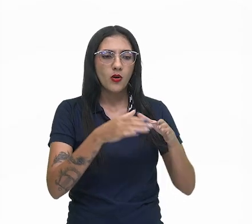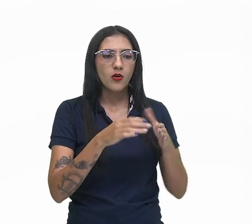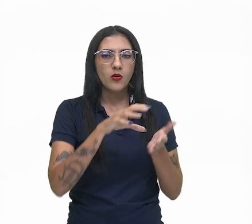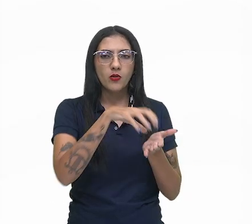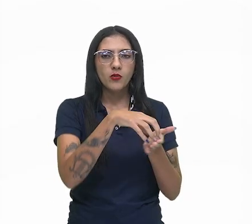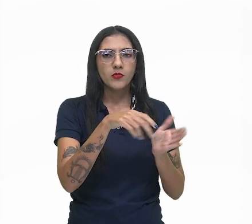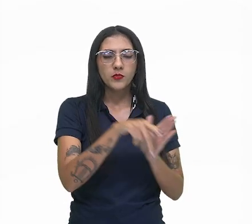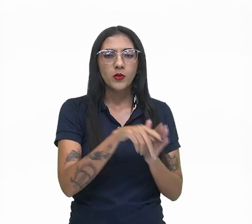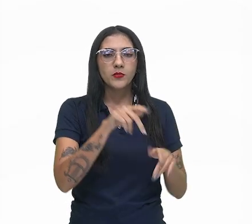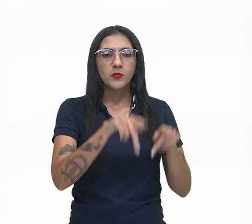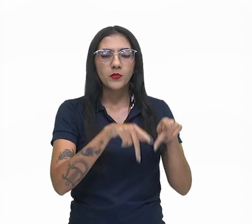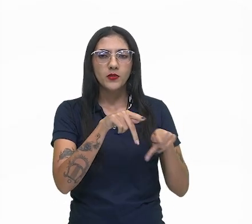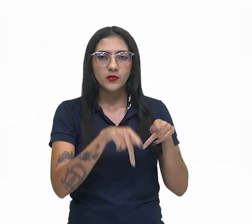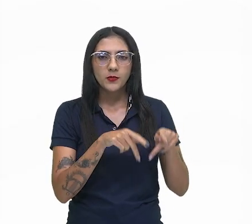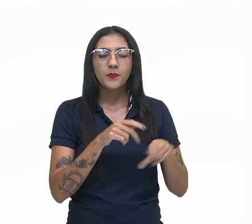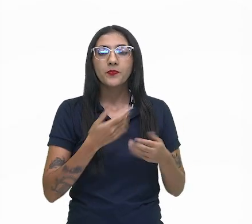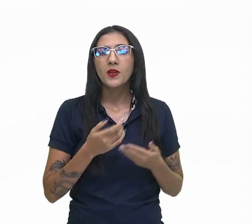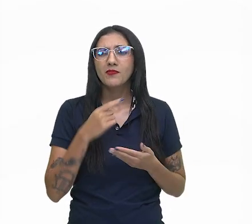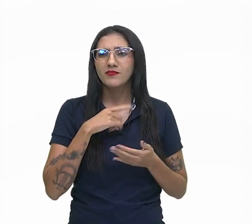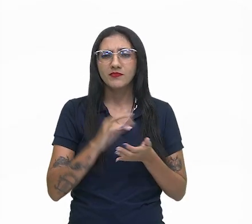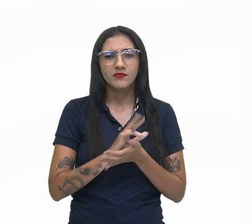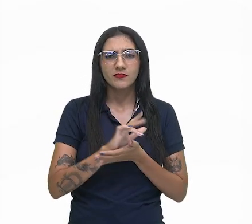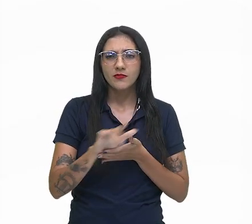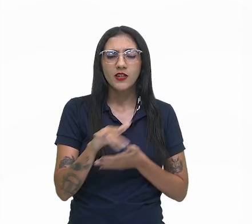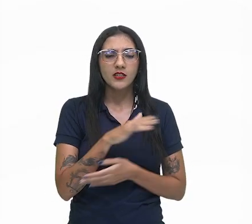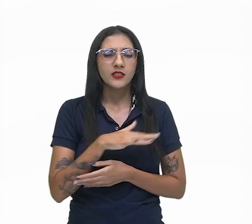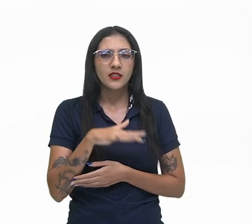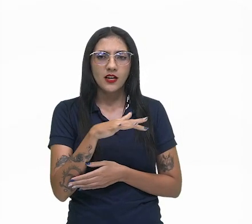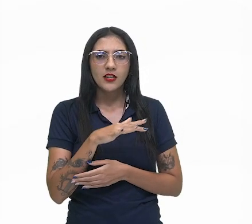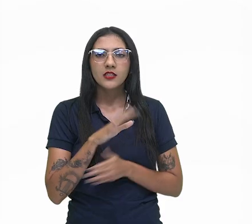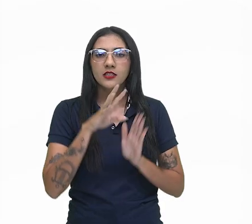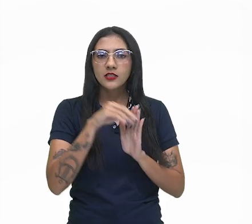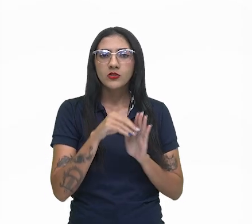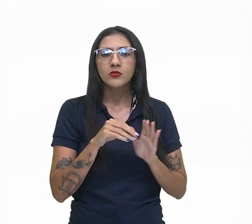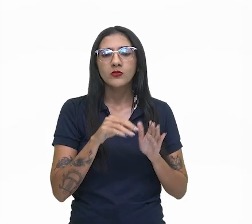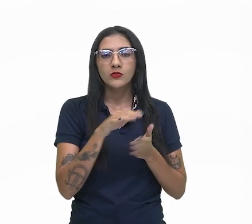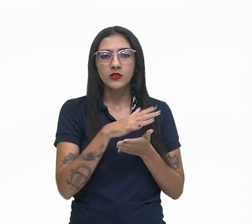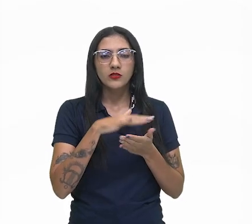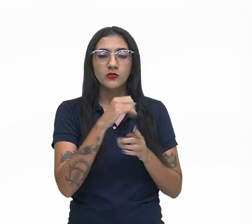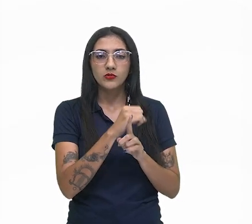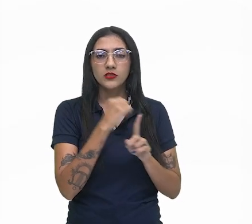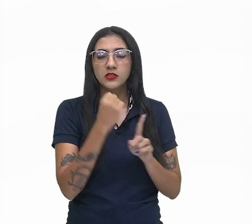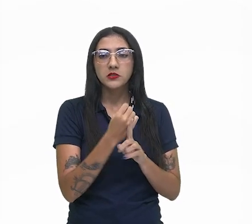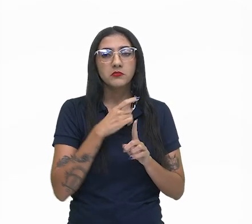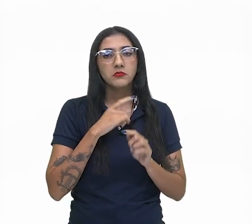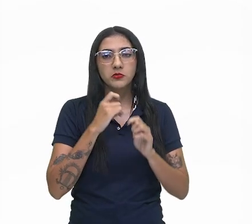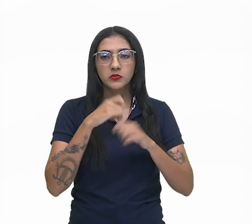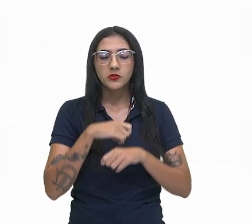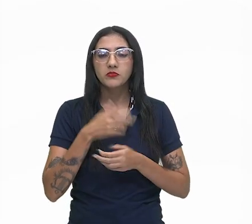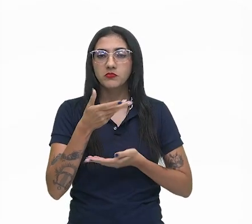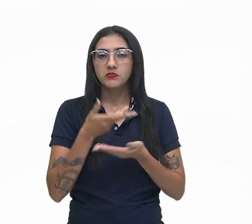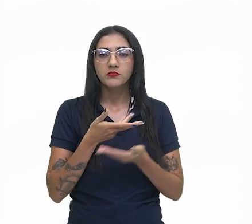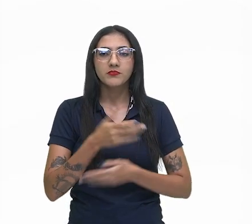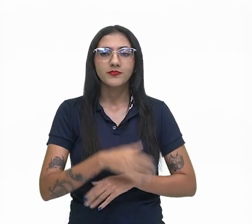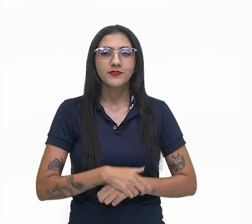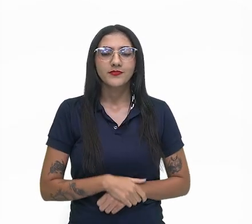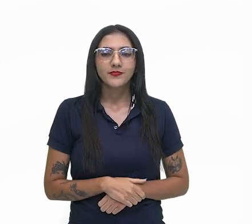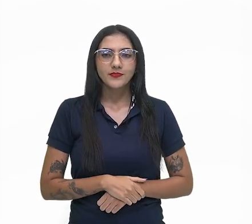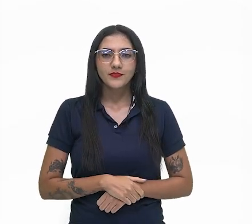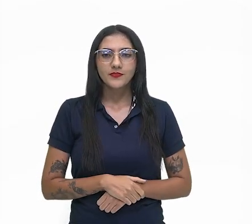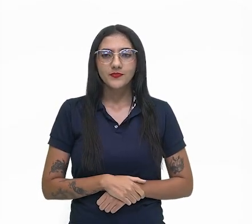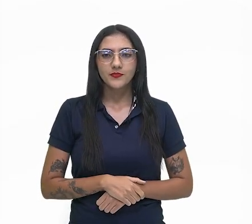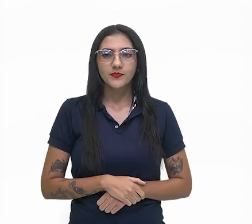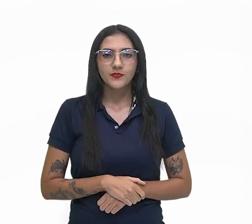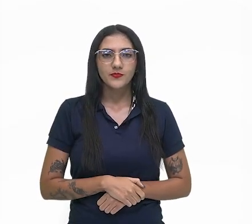moradores. Então, existem vários espaços ali também que a gente pode se organizar para exercer isso aí. Outros